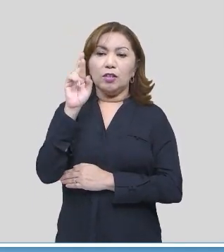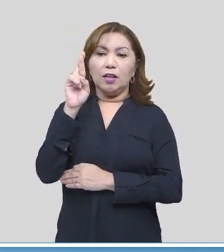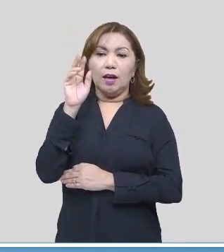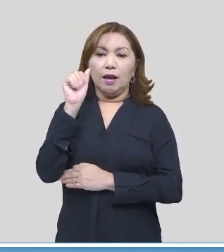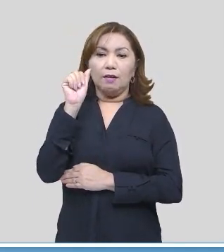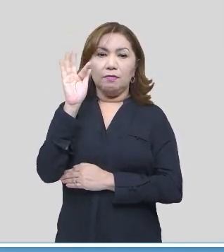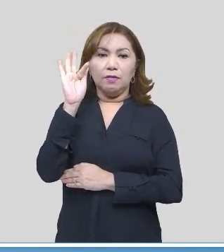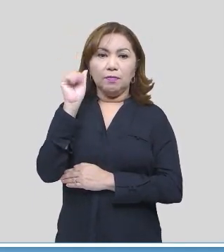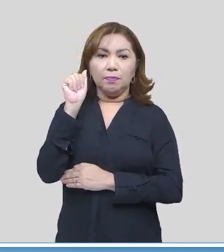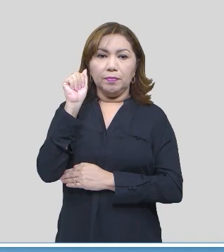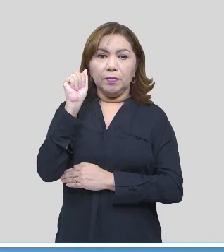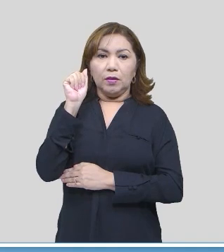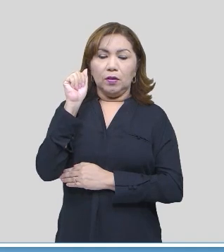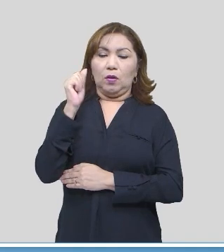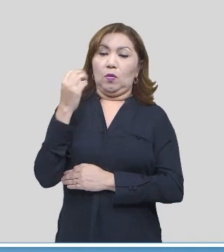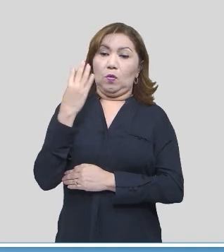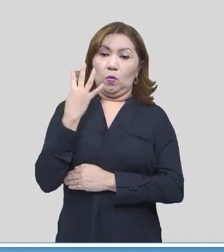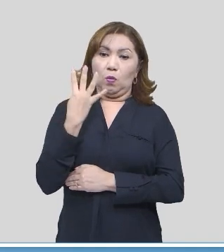4